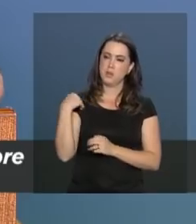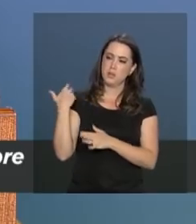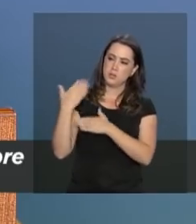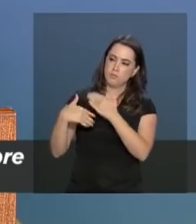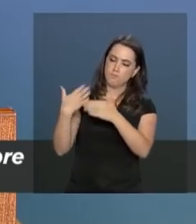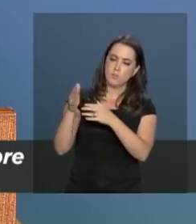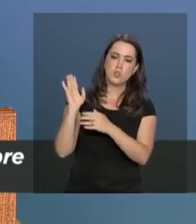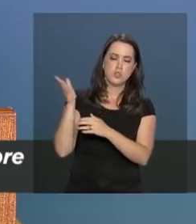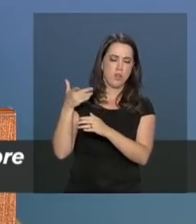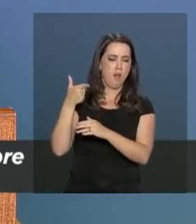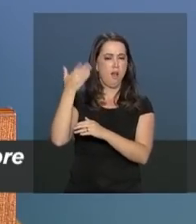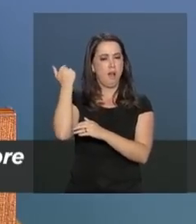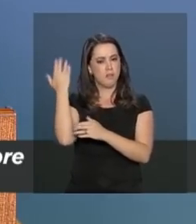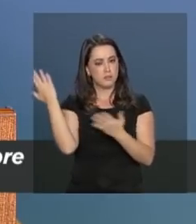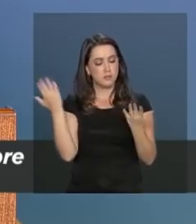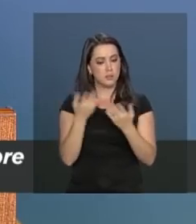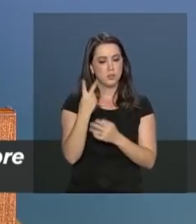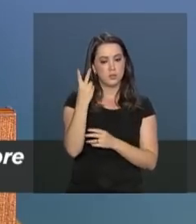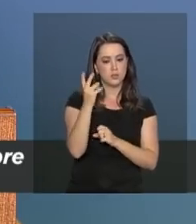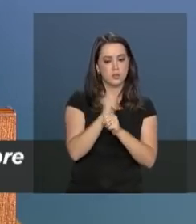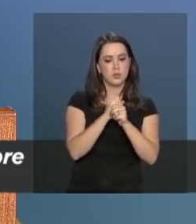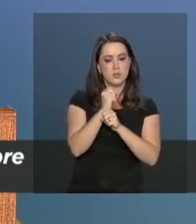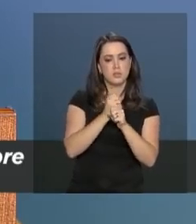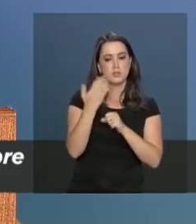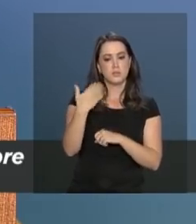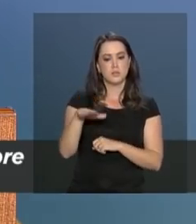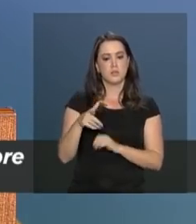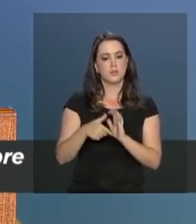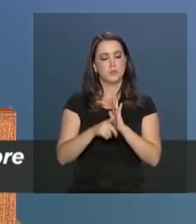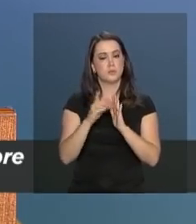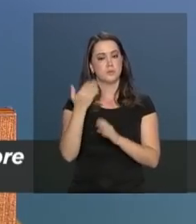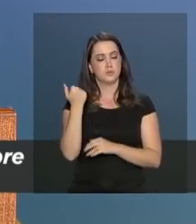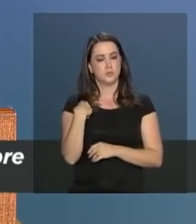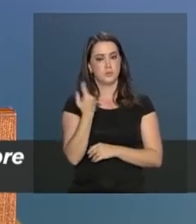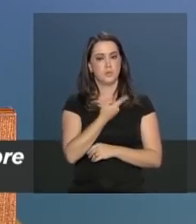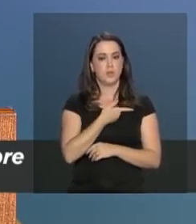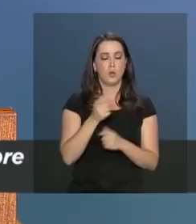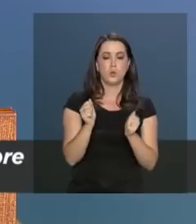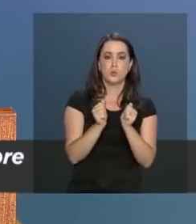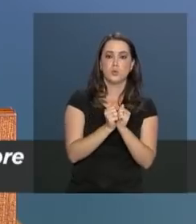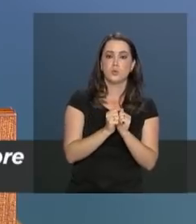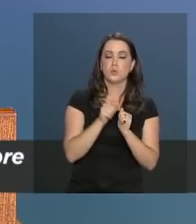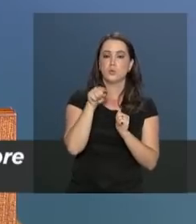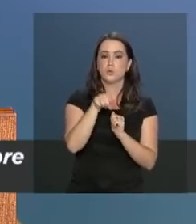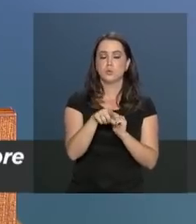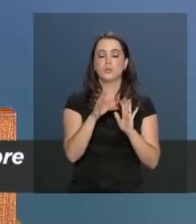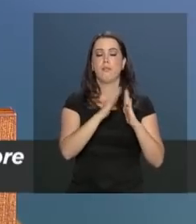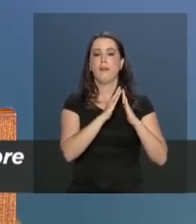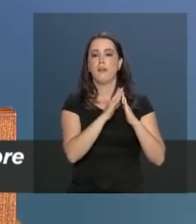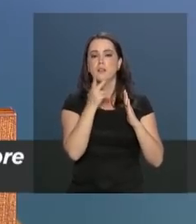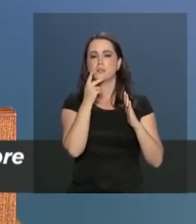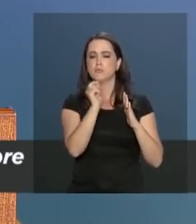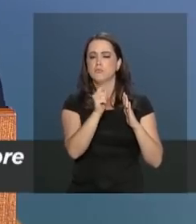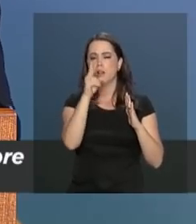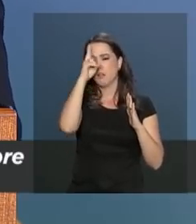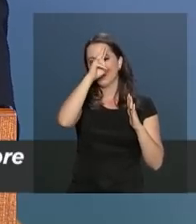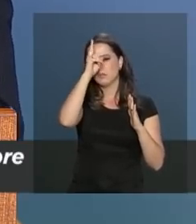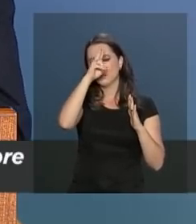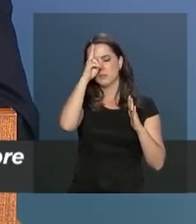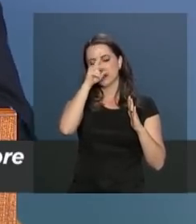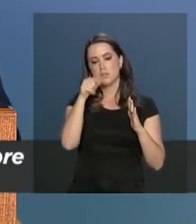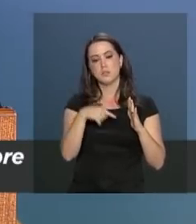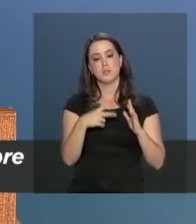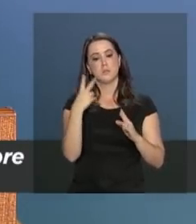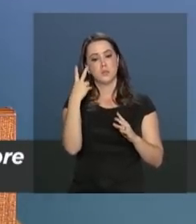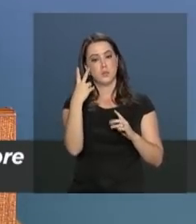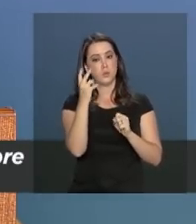meio ainda ontem quando despachavam nos lá no jaburu novos recordamos neto que nestes